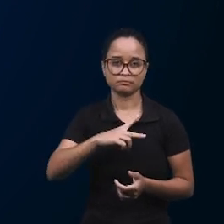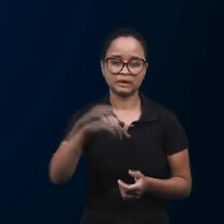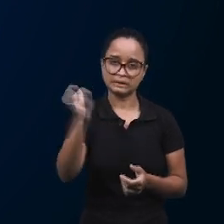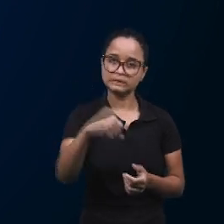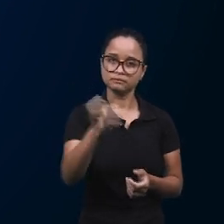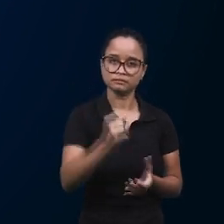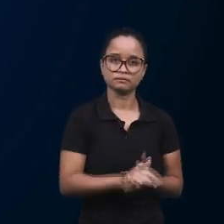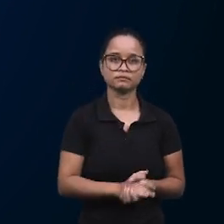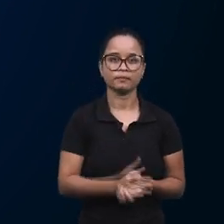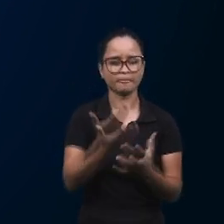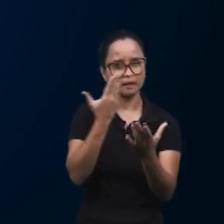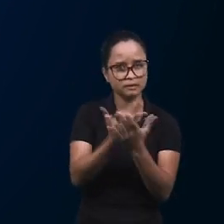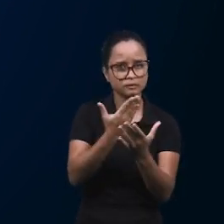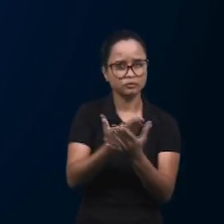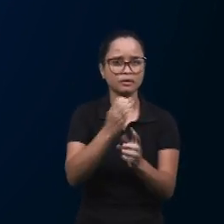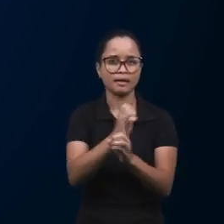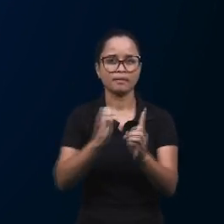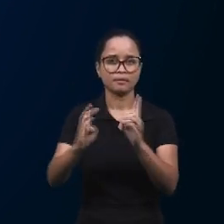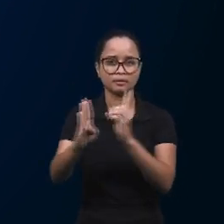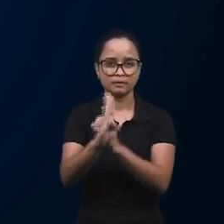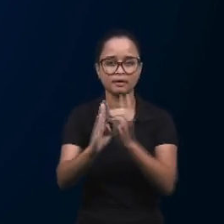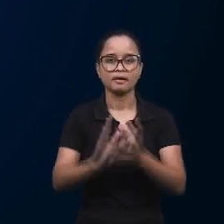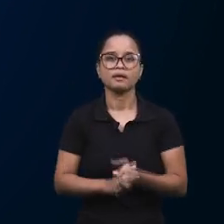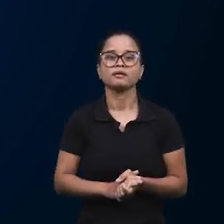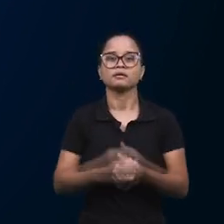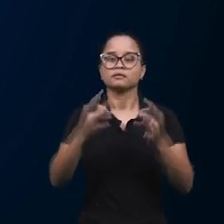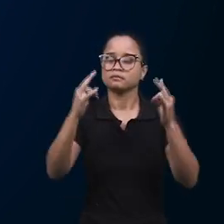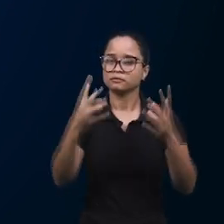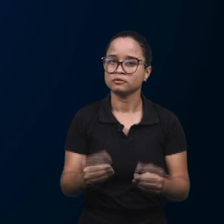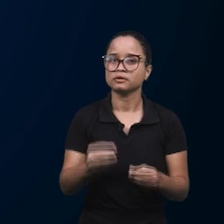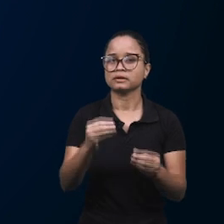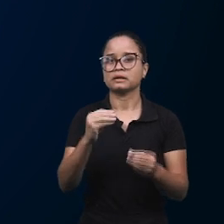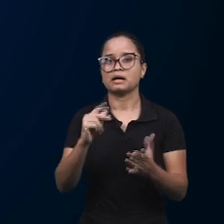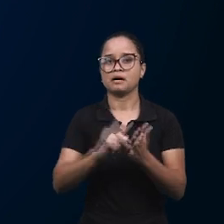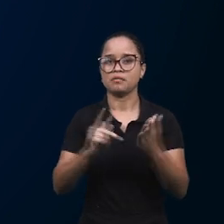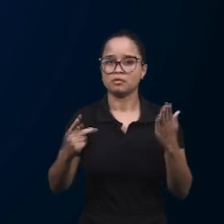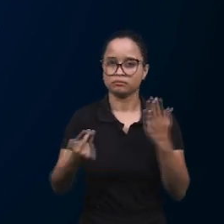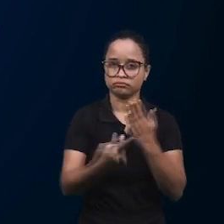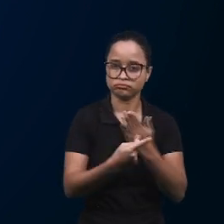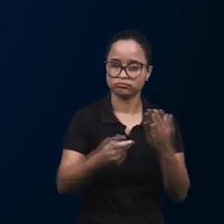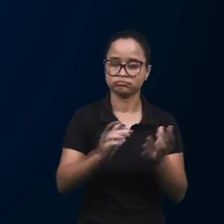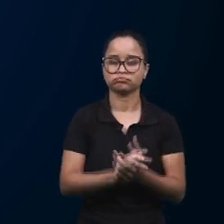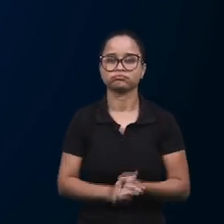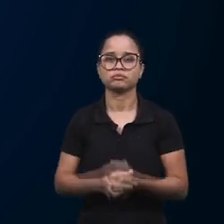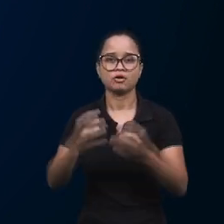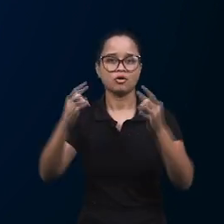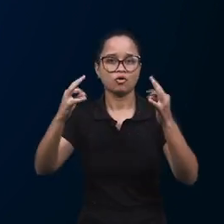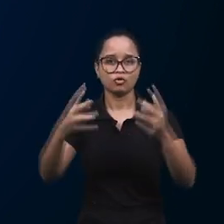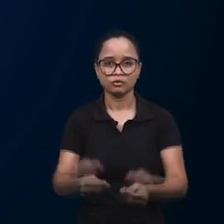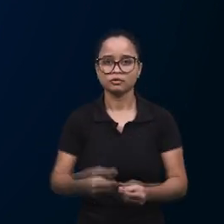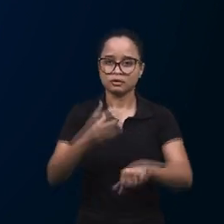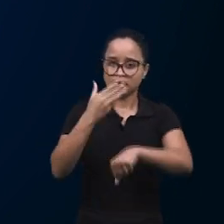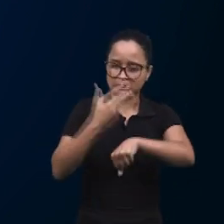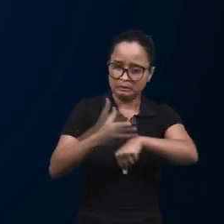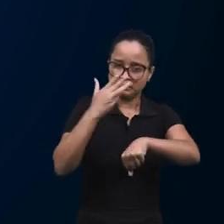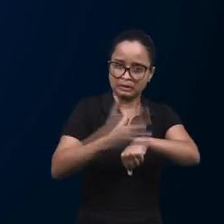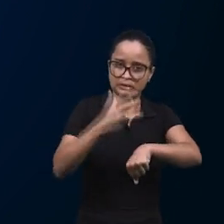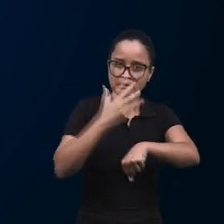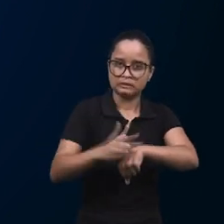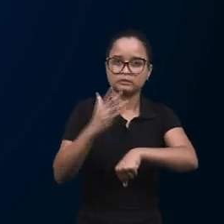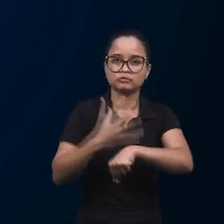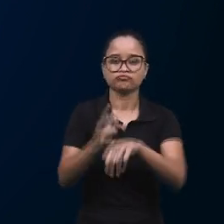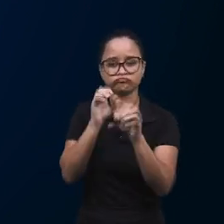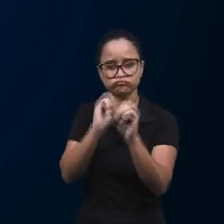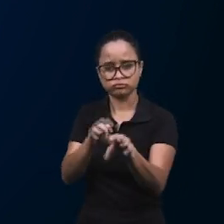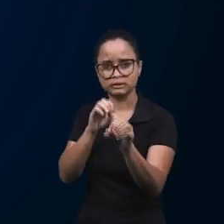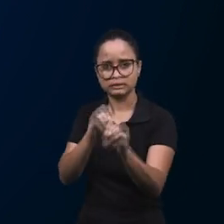sim. Nesse estudo da EBD, onde estudamos todas as parábolas, onde foi feita toda essa prática,